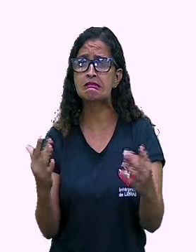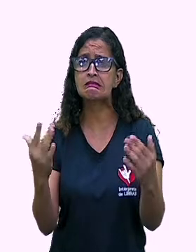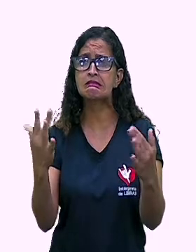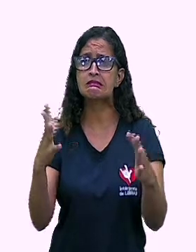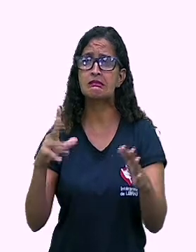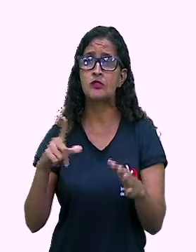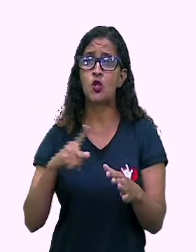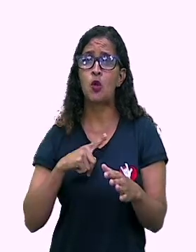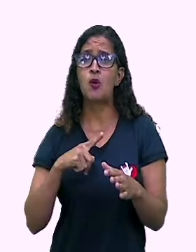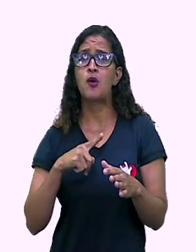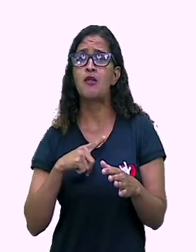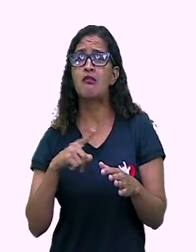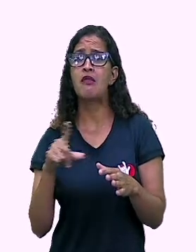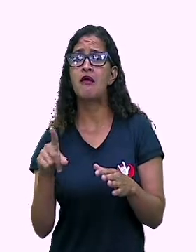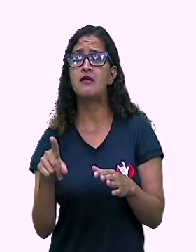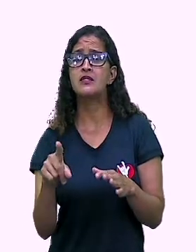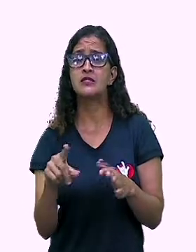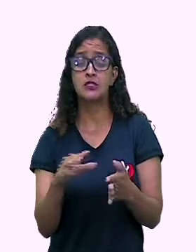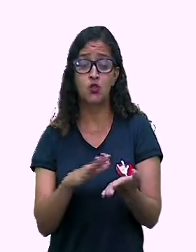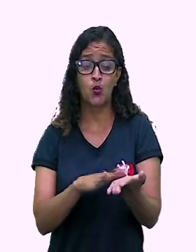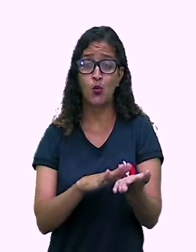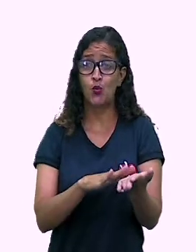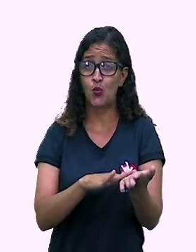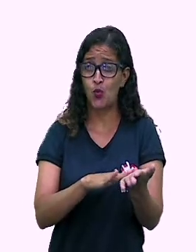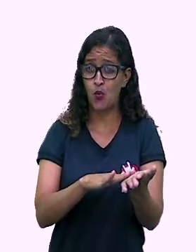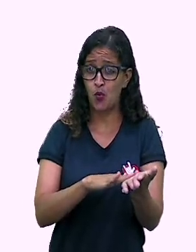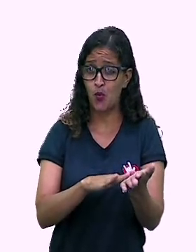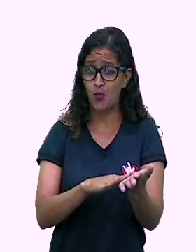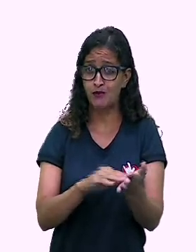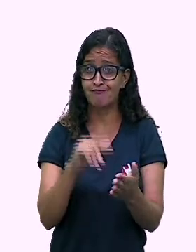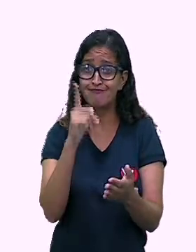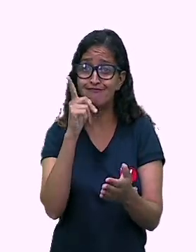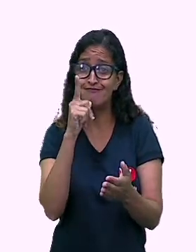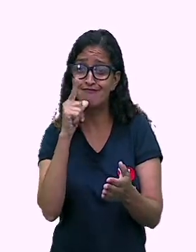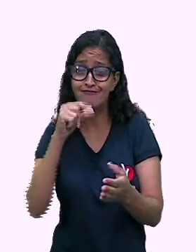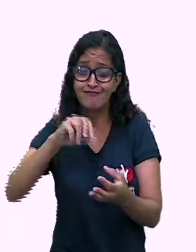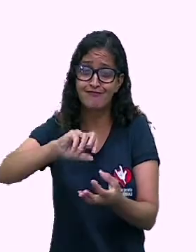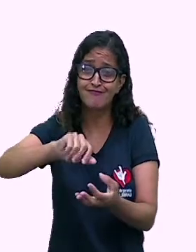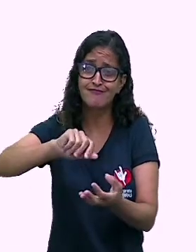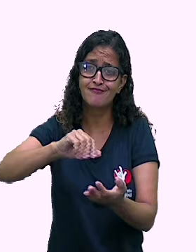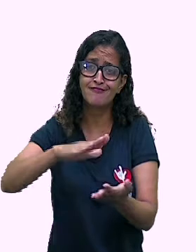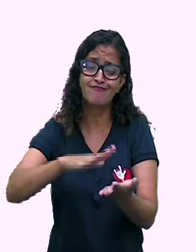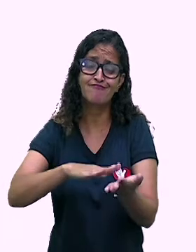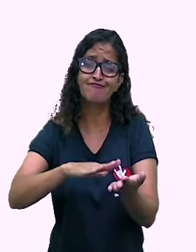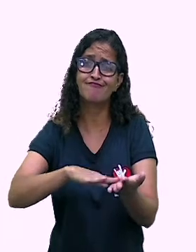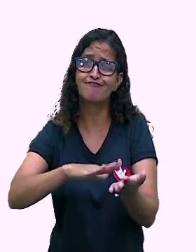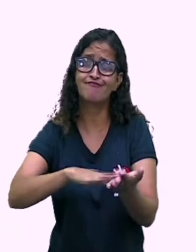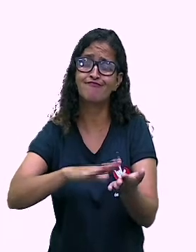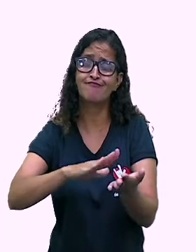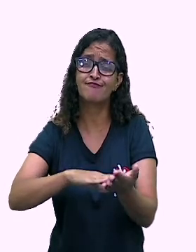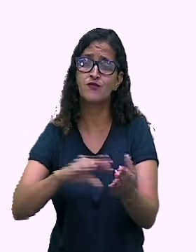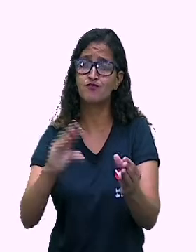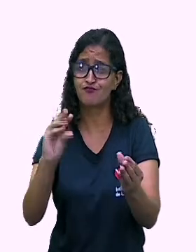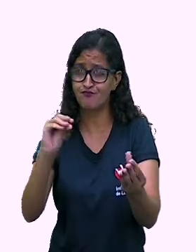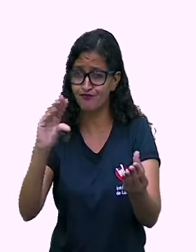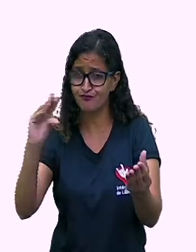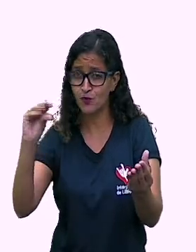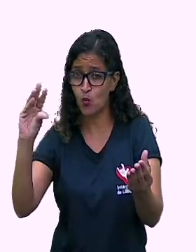aço quando a deixamos molhada. A ferrugem é resultado